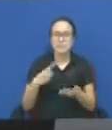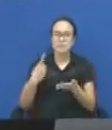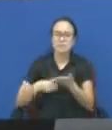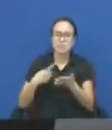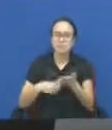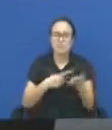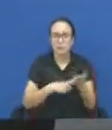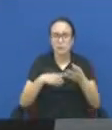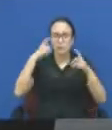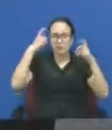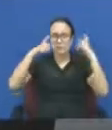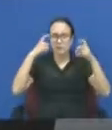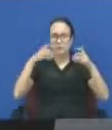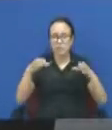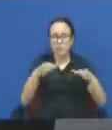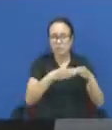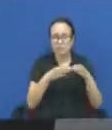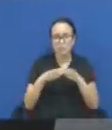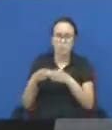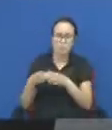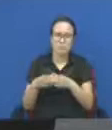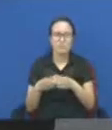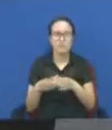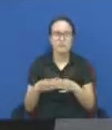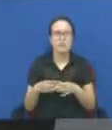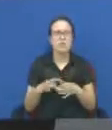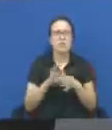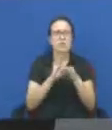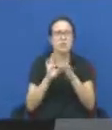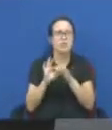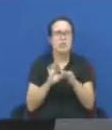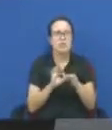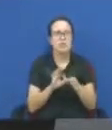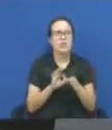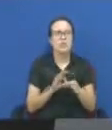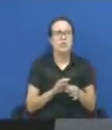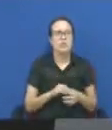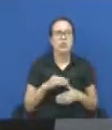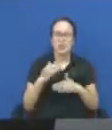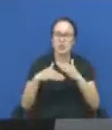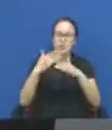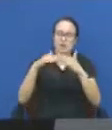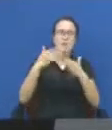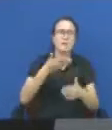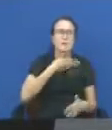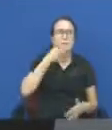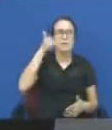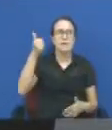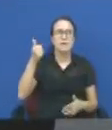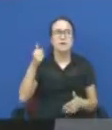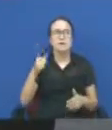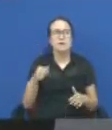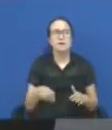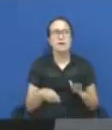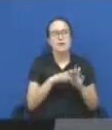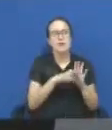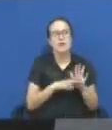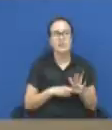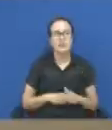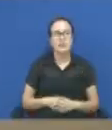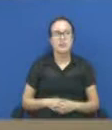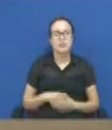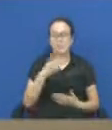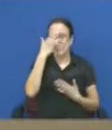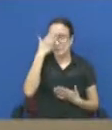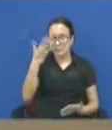essa rede, tentar pegar o fio da meada e a gente tentar construir políticas públicas como um todo. Obrigada.